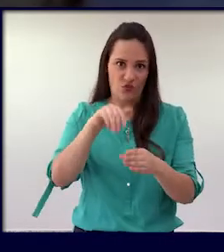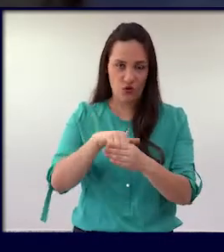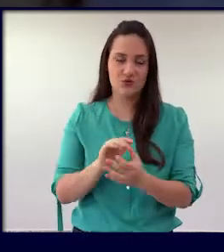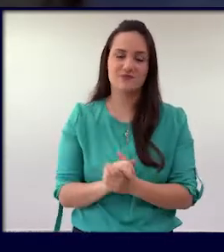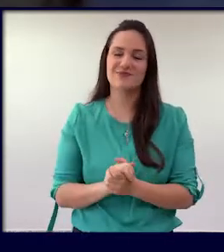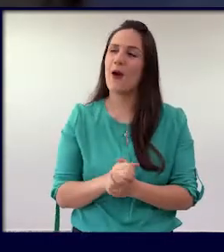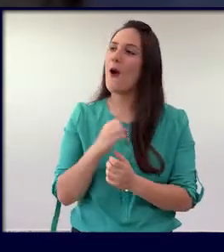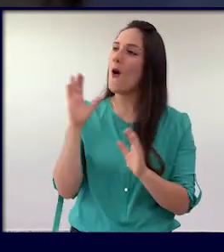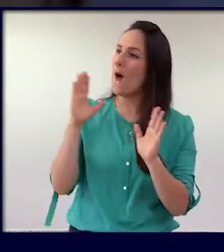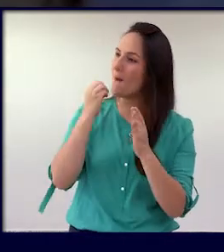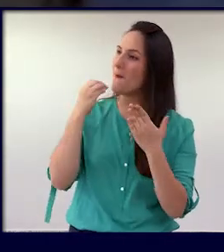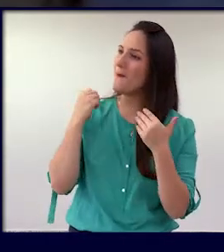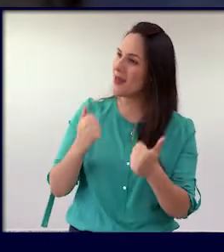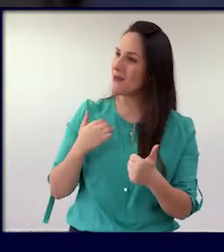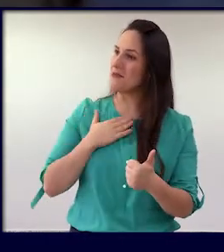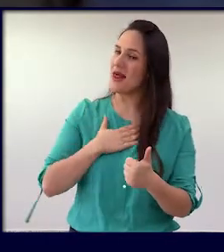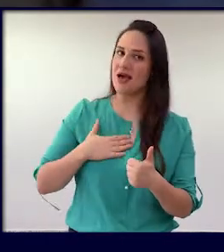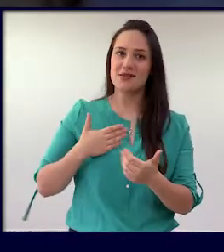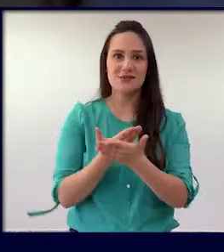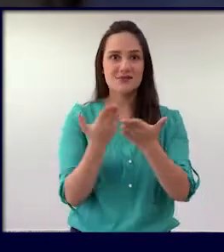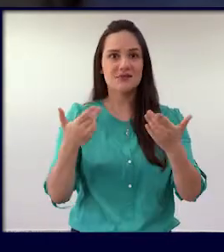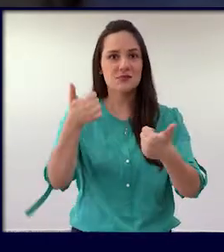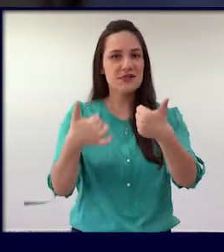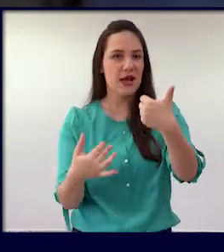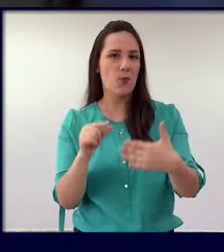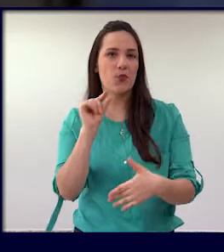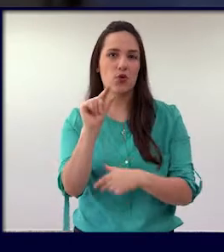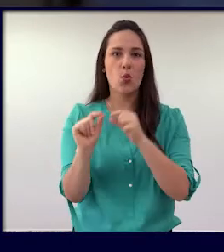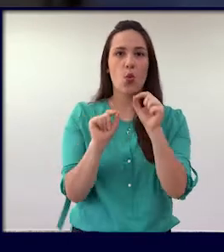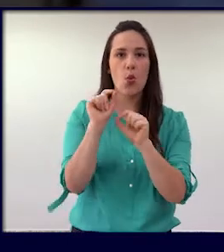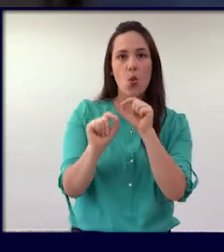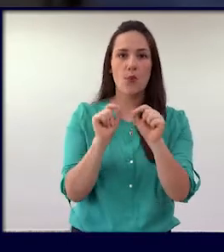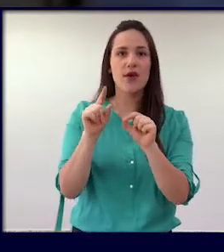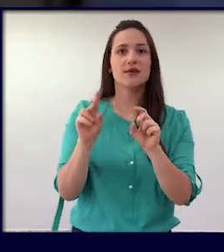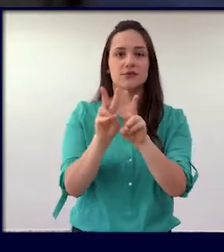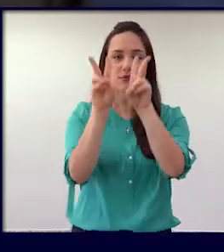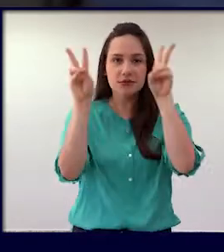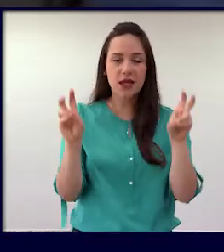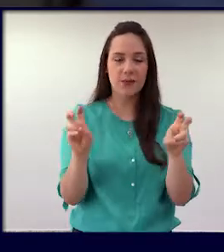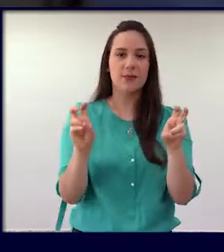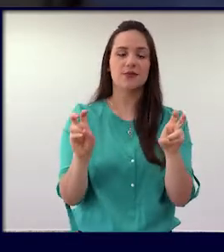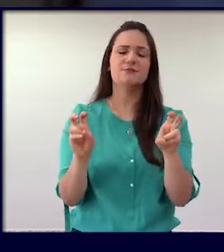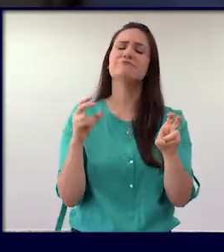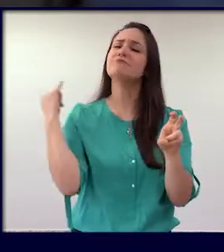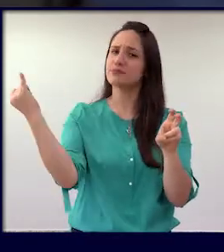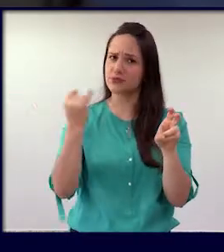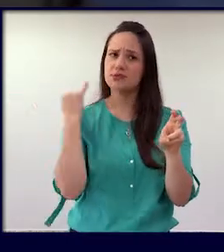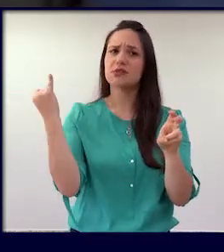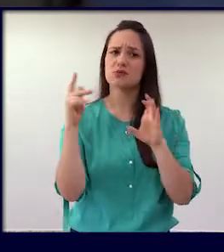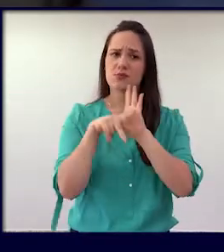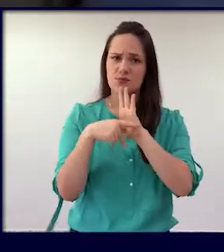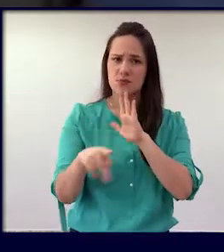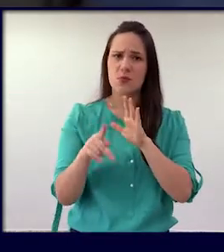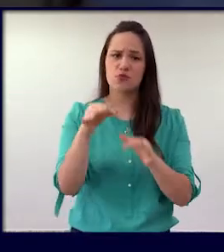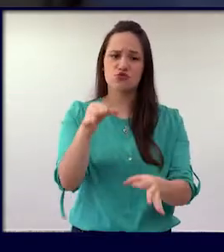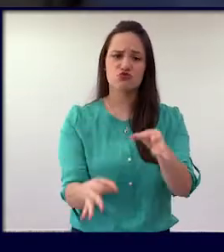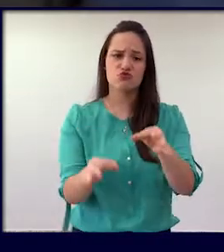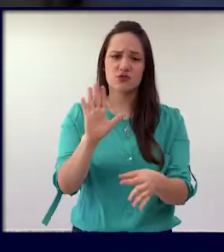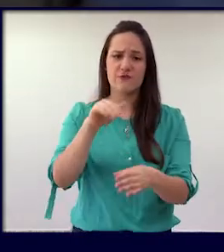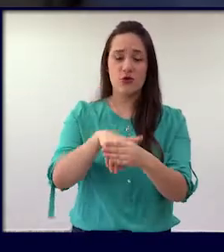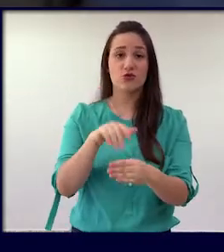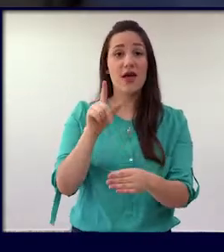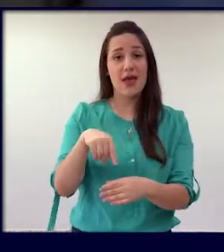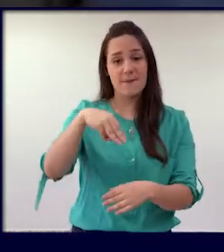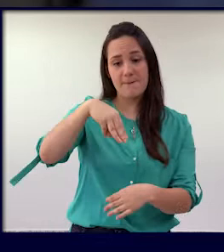Tudo bem, Alex? É um prazer estar aqui com vocês e falar um pouquinho sobre esse assunto que é tão importante para nós da Justiça